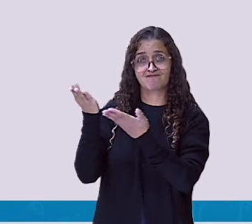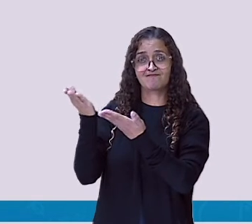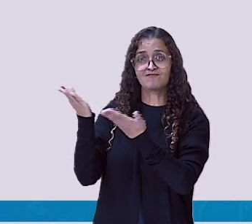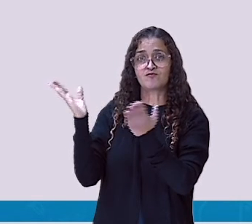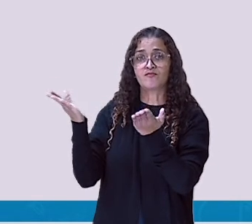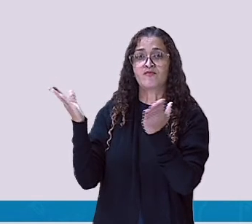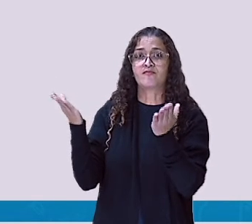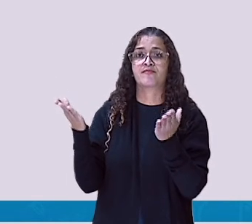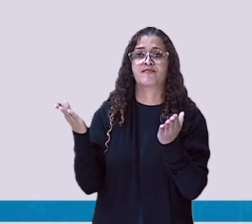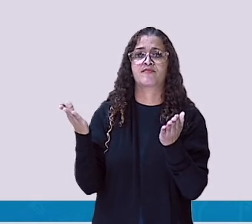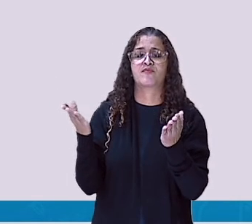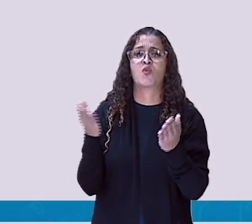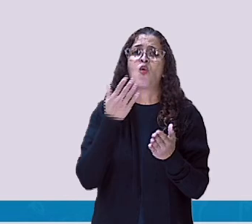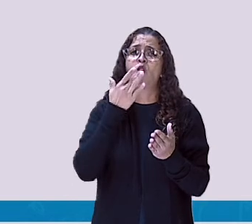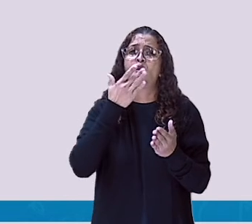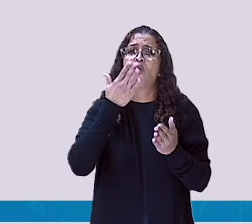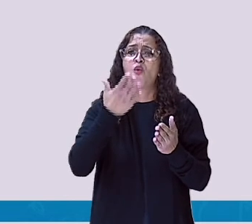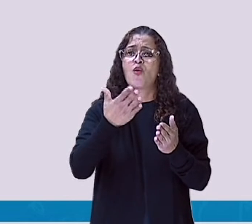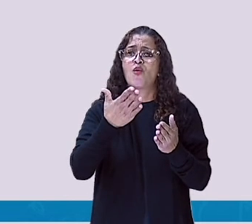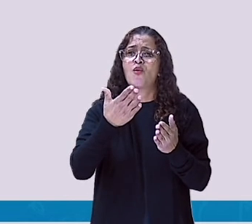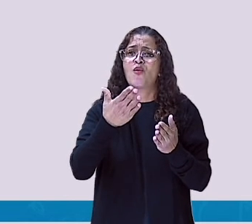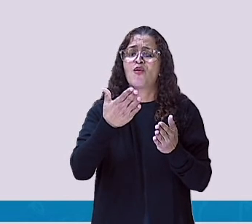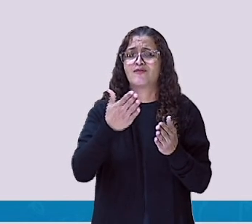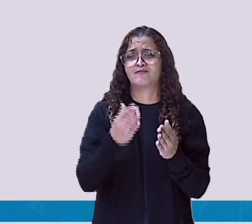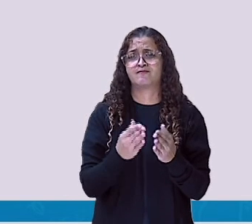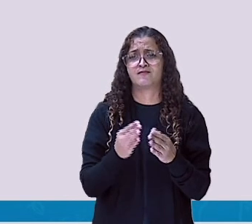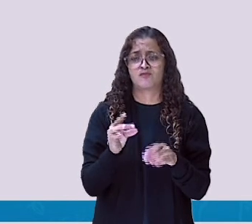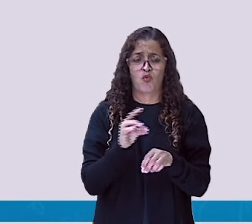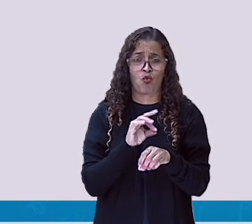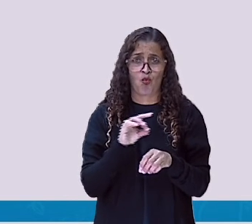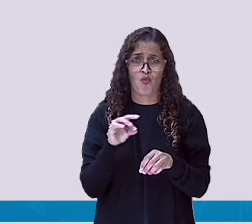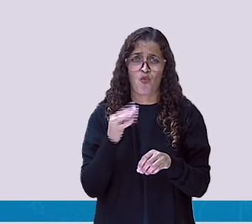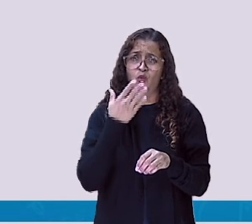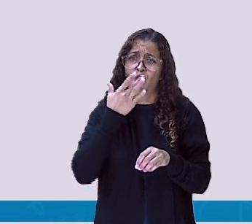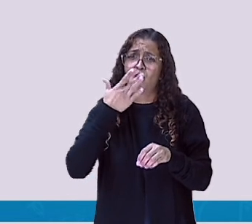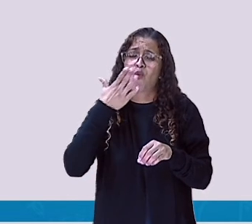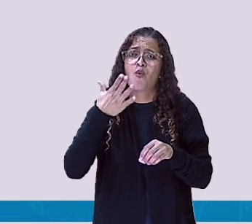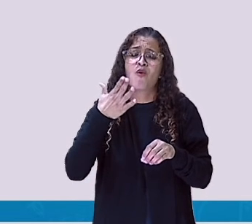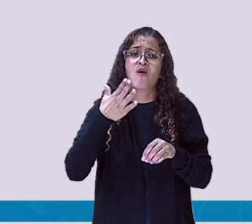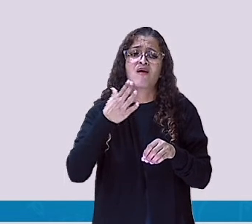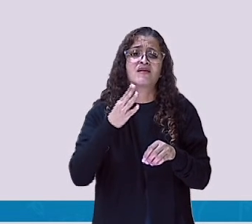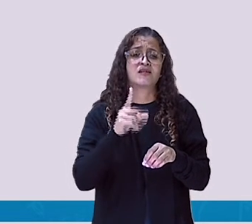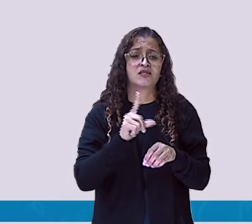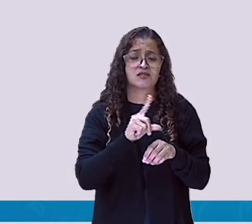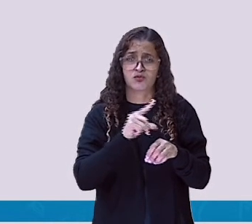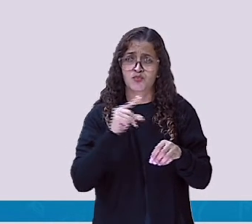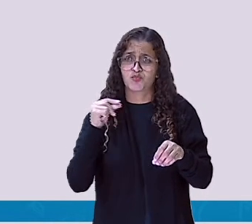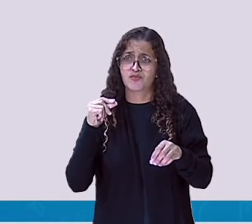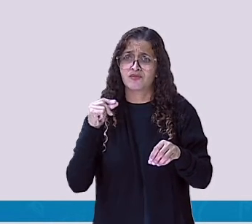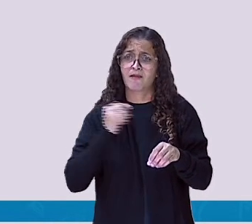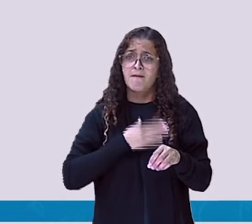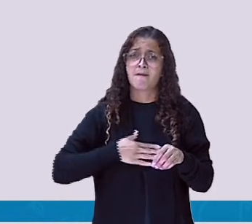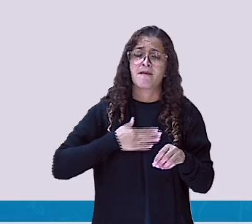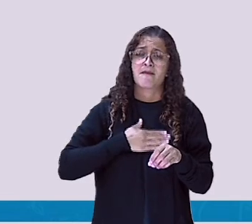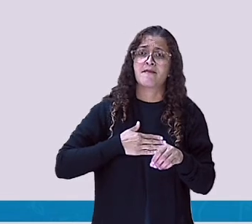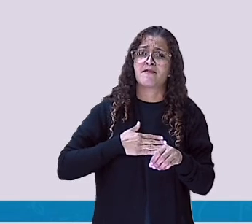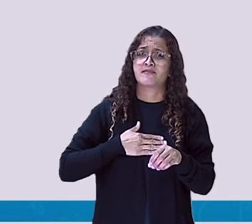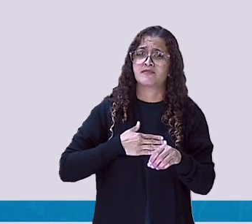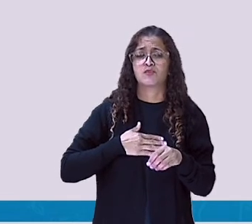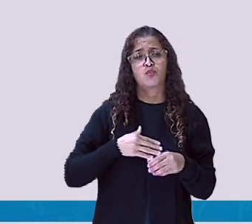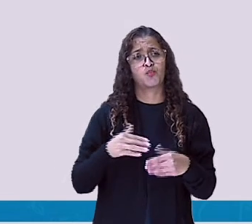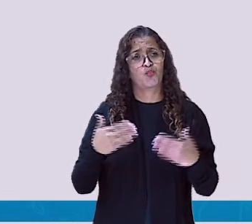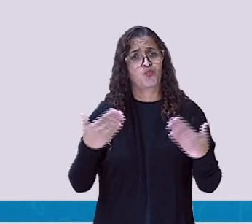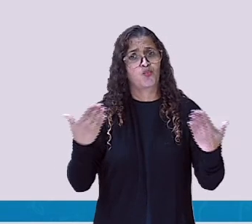Agora, ó, qual cor temos mais preferência? Aqui ficou de uma forma simples para visualizar?